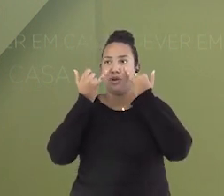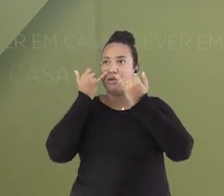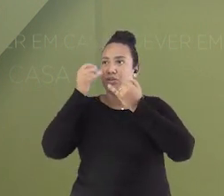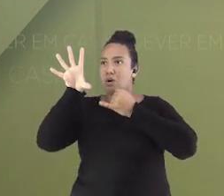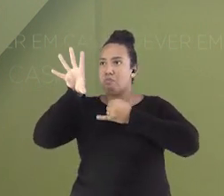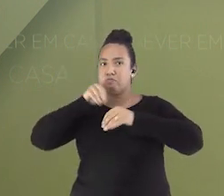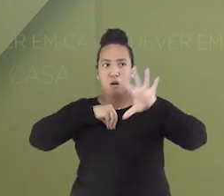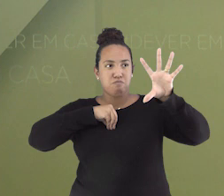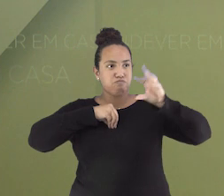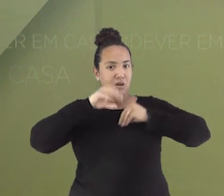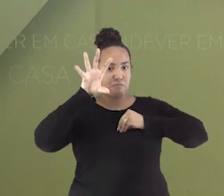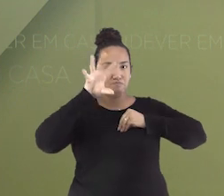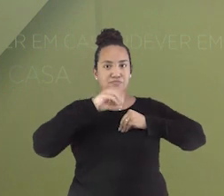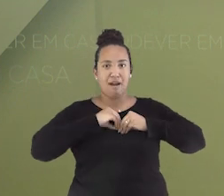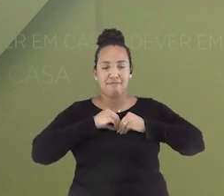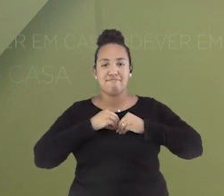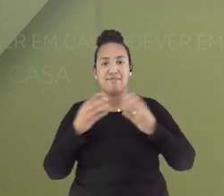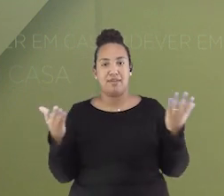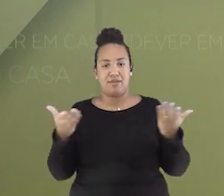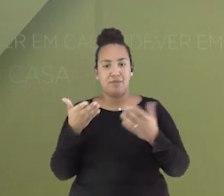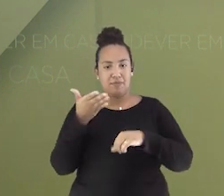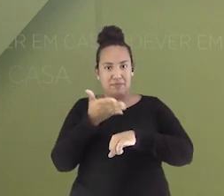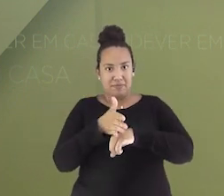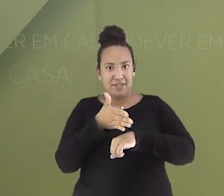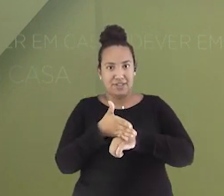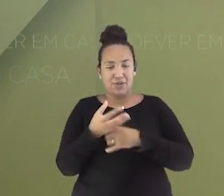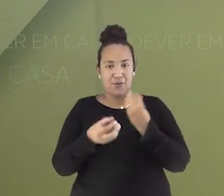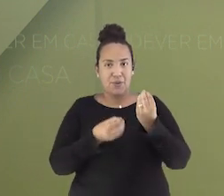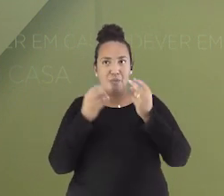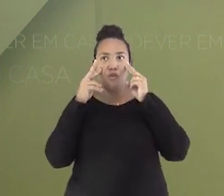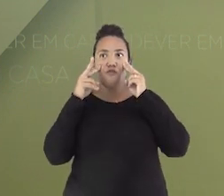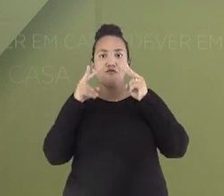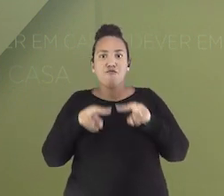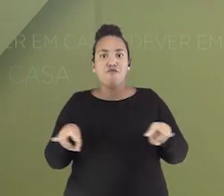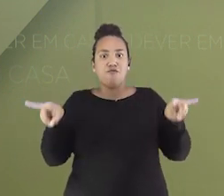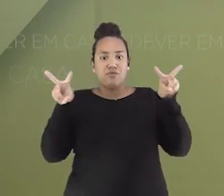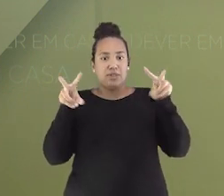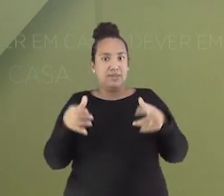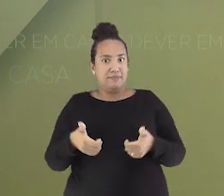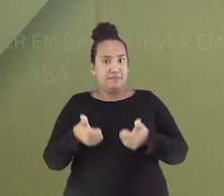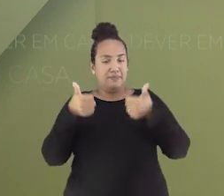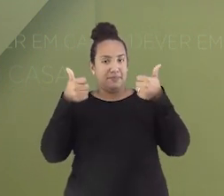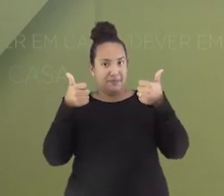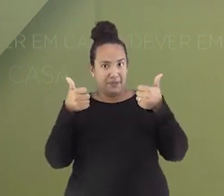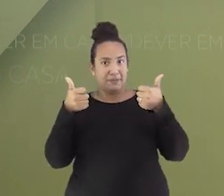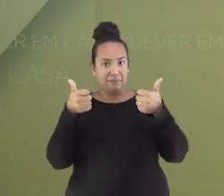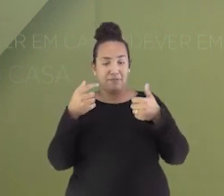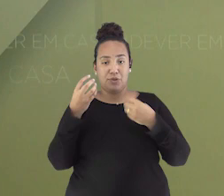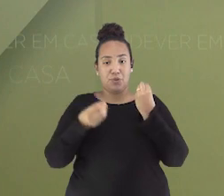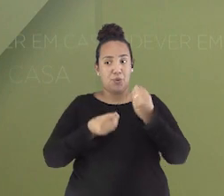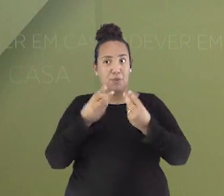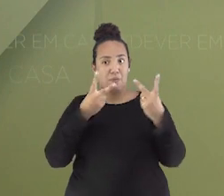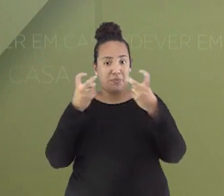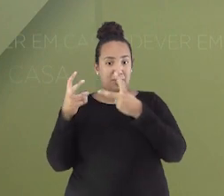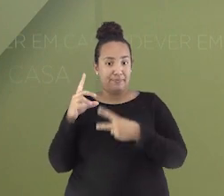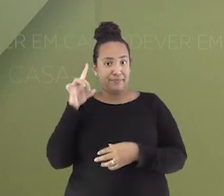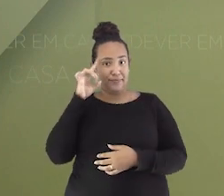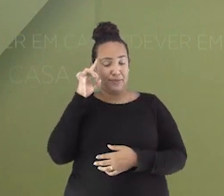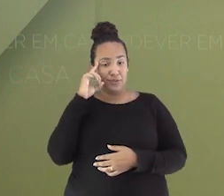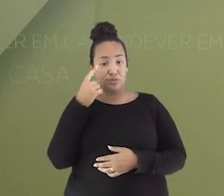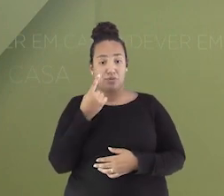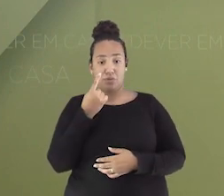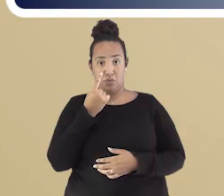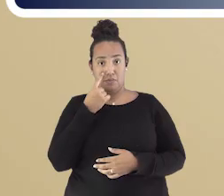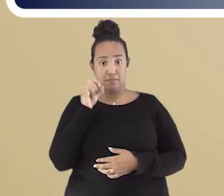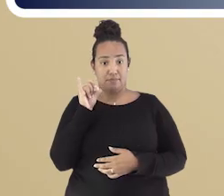transmite muita informação. Vamos fazer um exercício de como aguçar a nossa visão e fazer uma boa leitura das imagens que aparecem no nosso dia